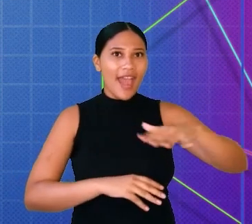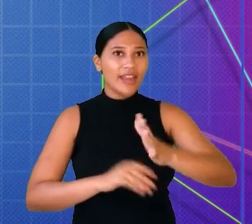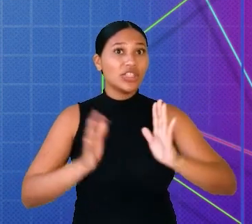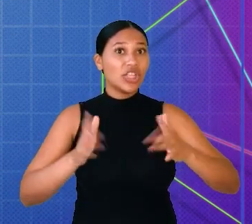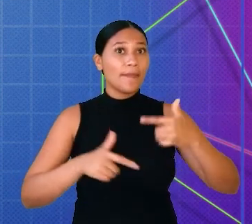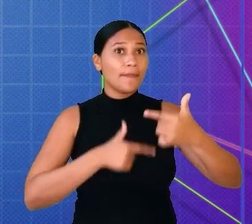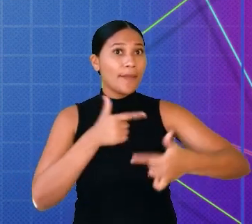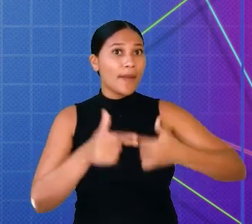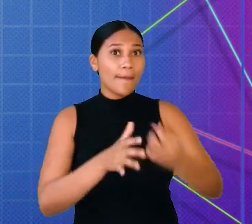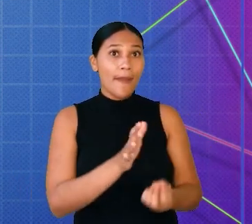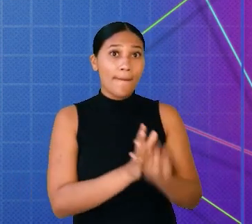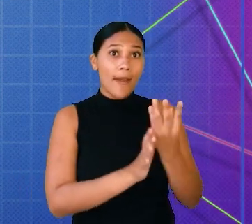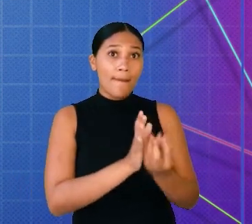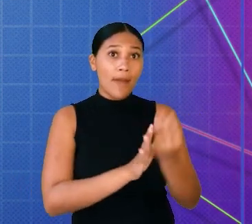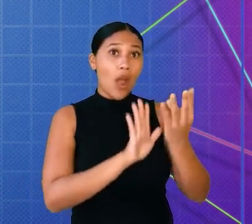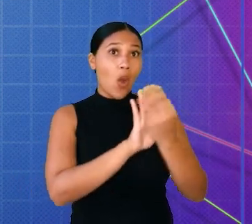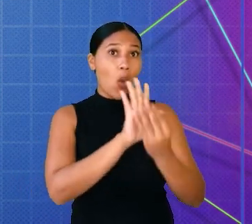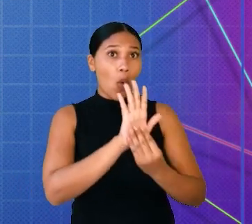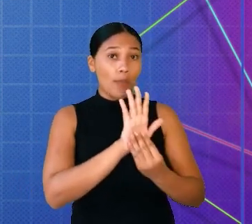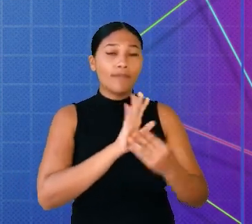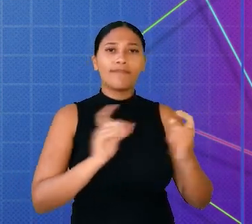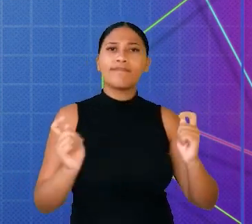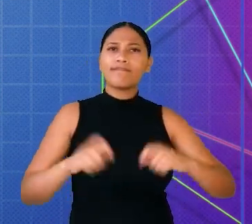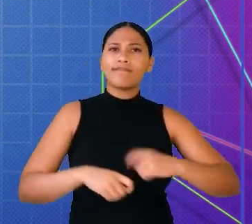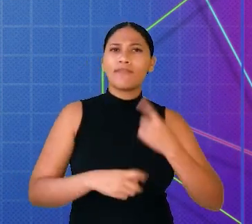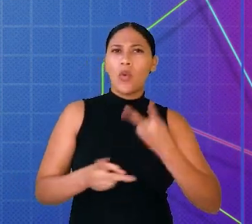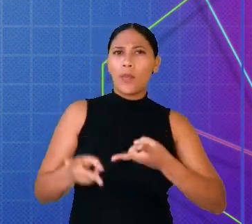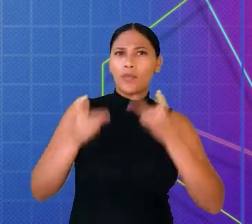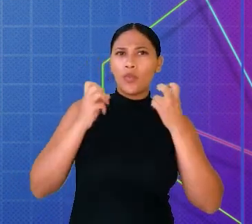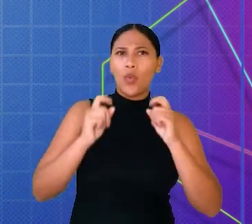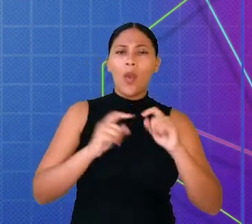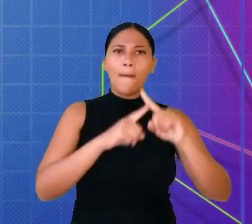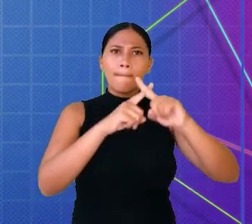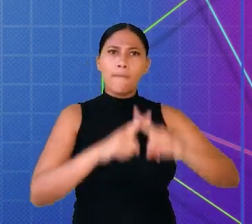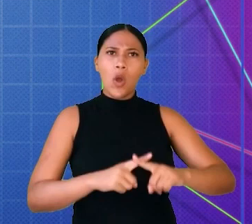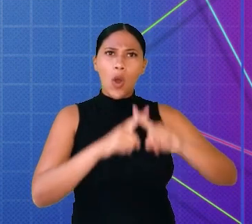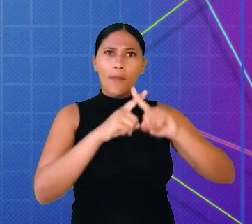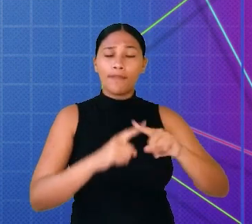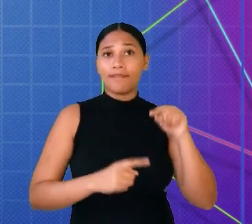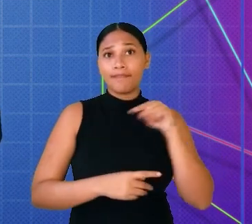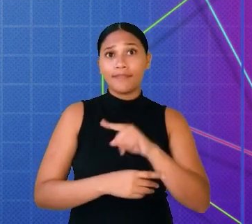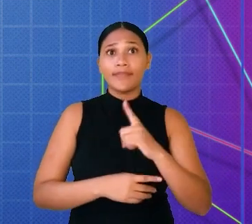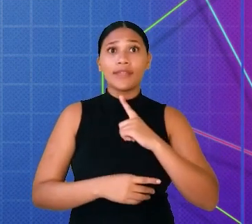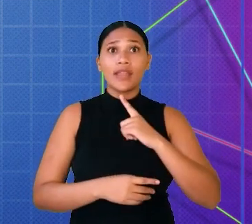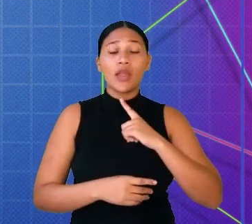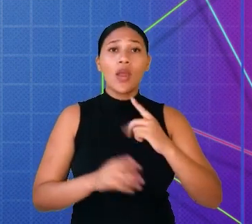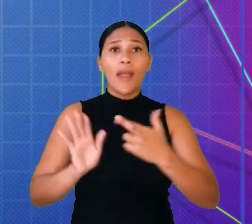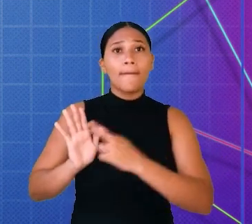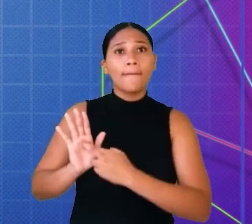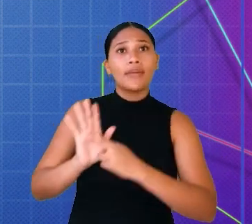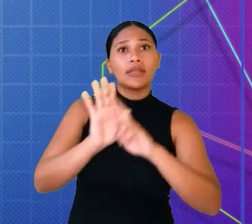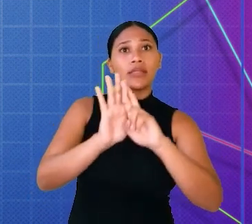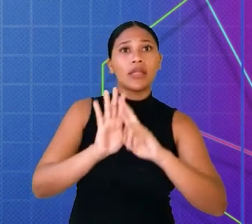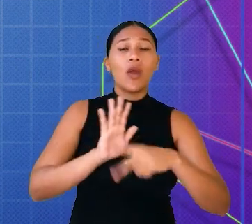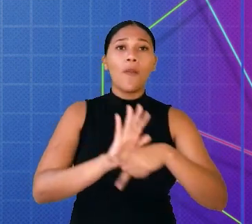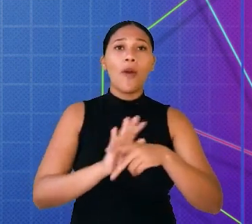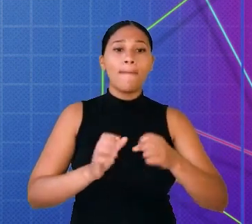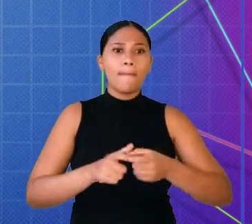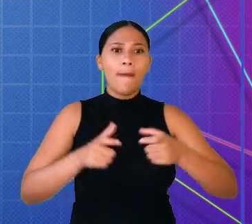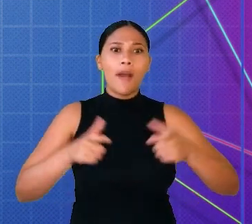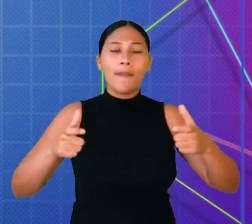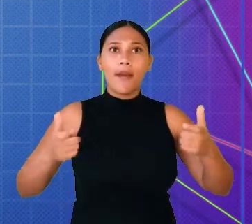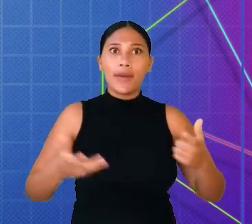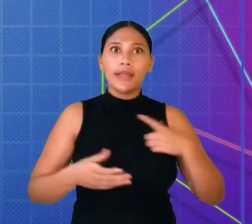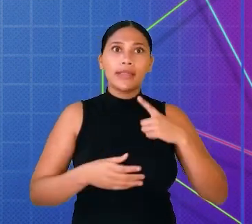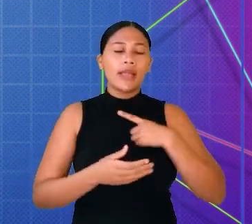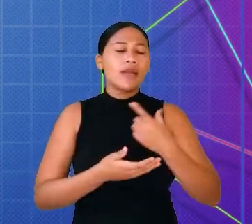área que estão nesse mercado trabalhando na criação de conteúdo, nós podemos observar os campeonatos e, nessa questão, vemos a representação do